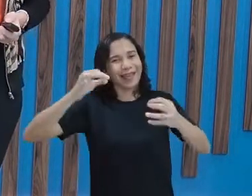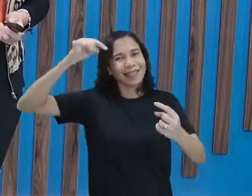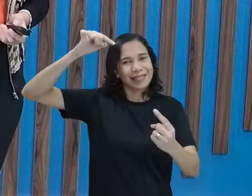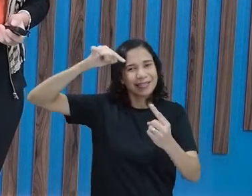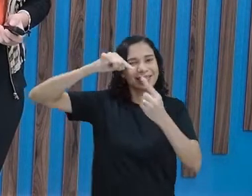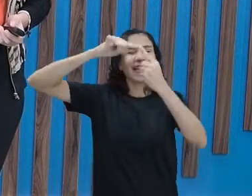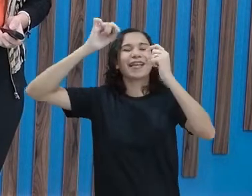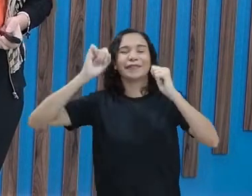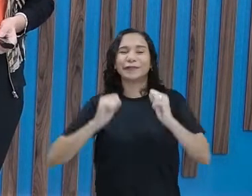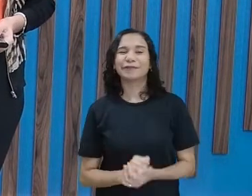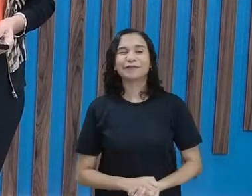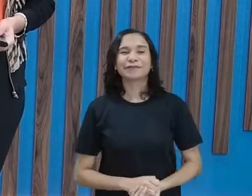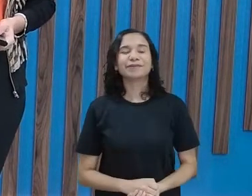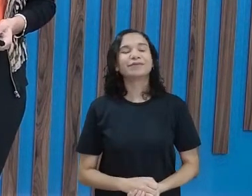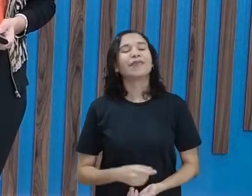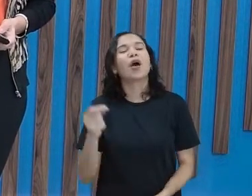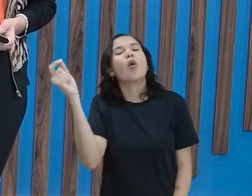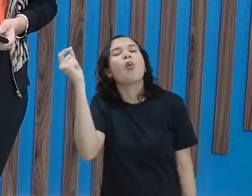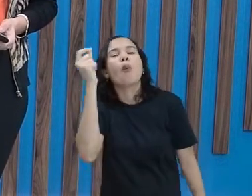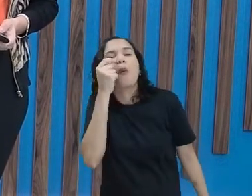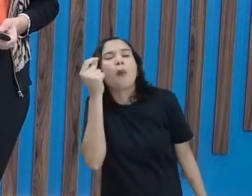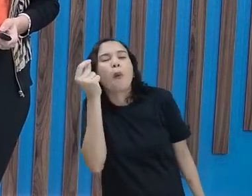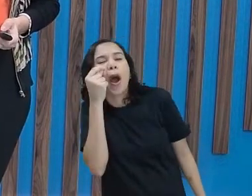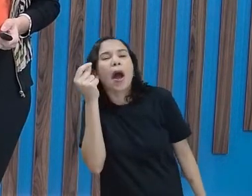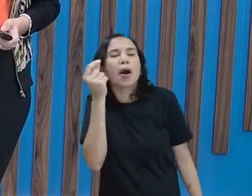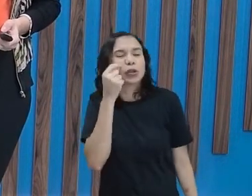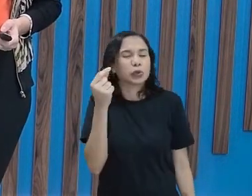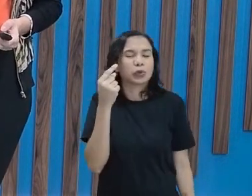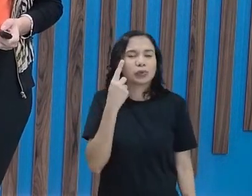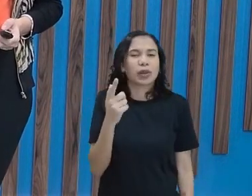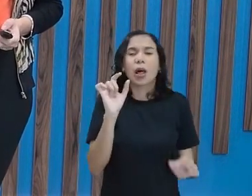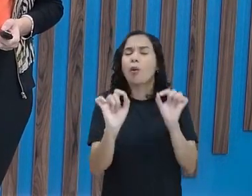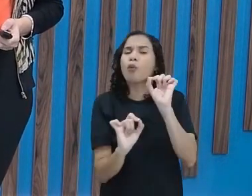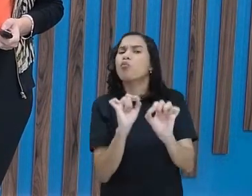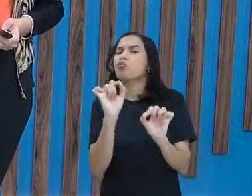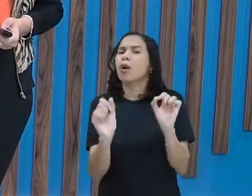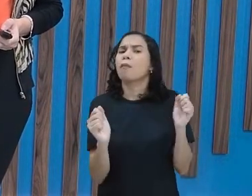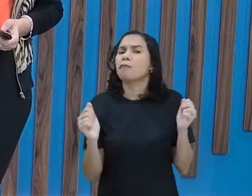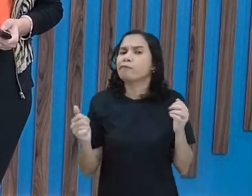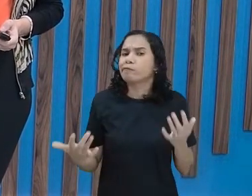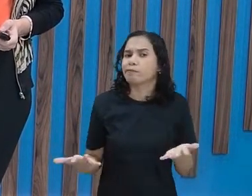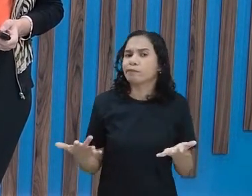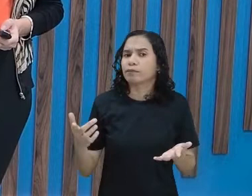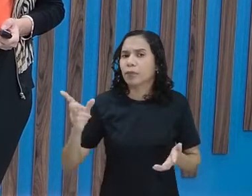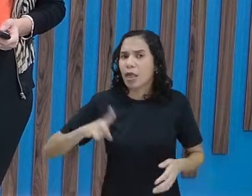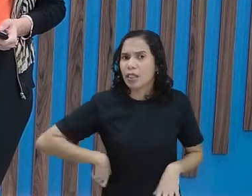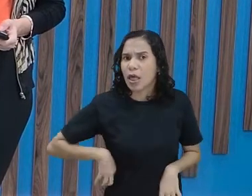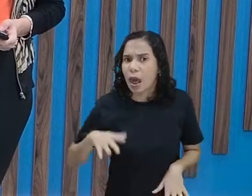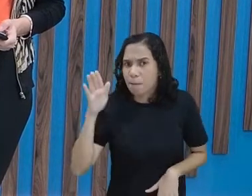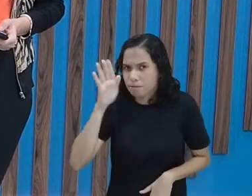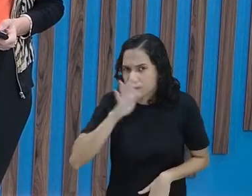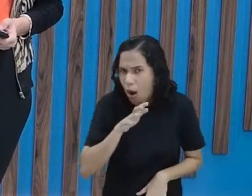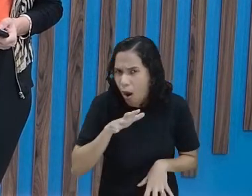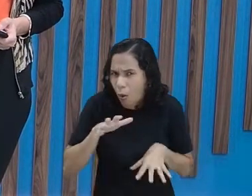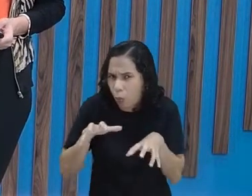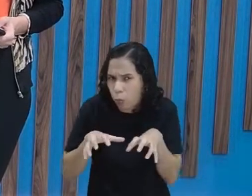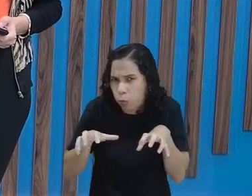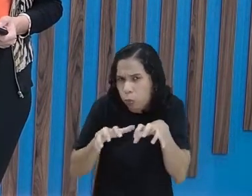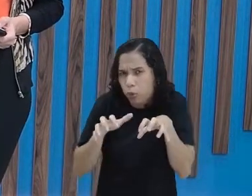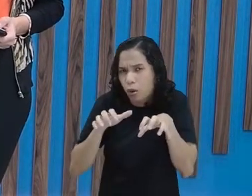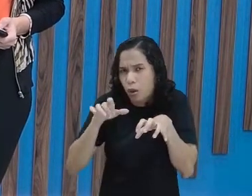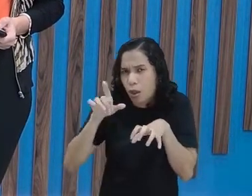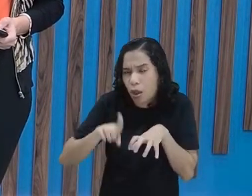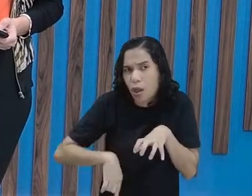lugar certo. O ratinho dessa história era o quê? Será que ele era o terrível? Será que ele